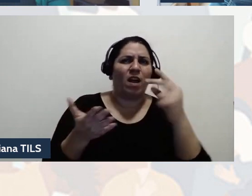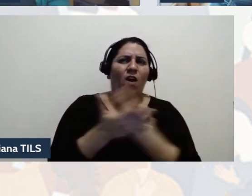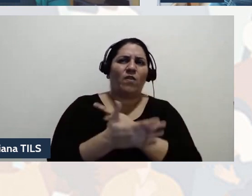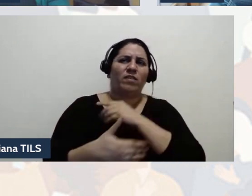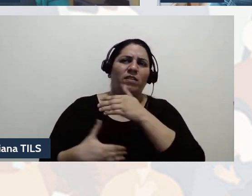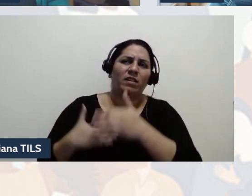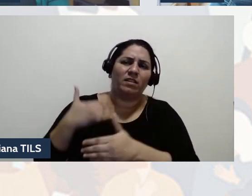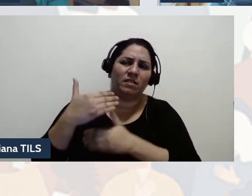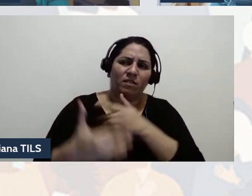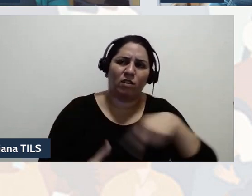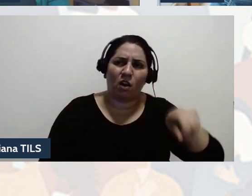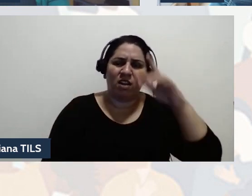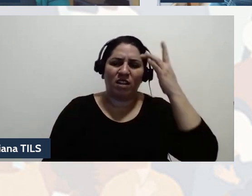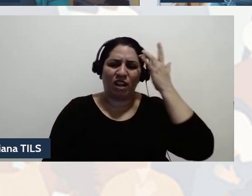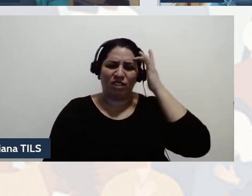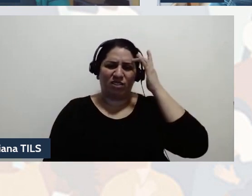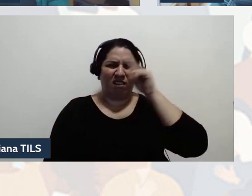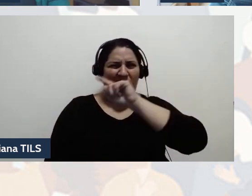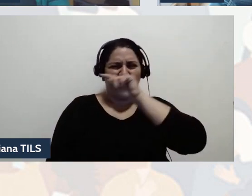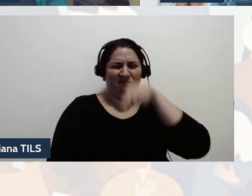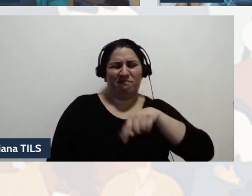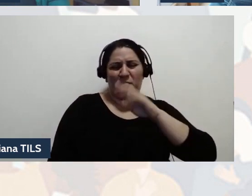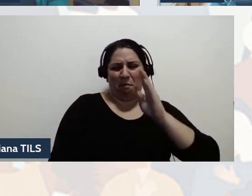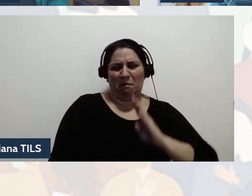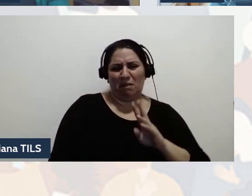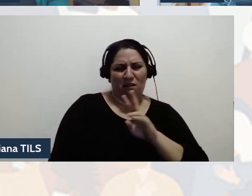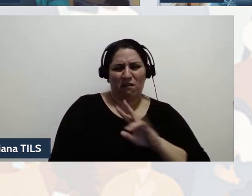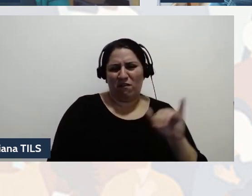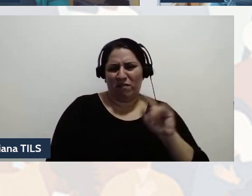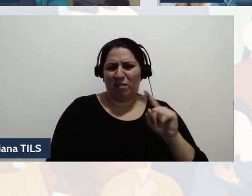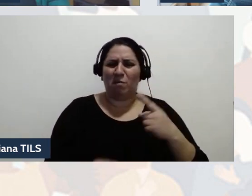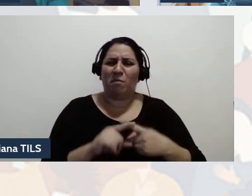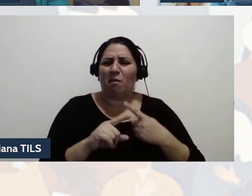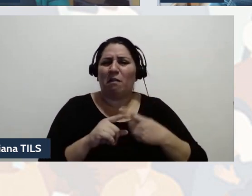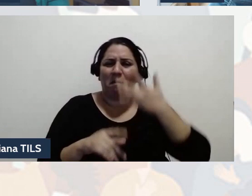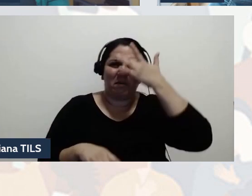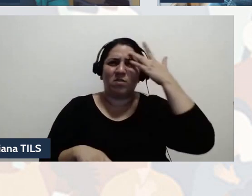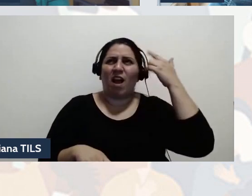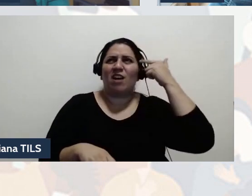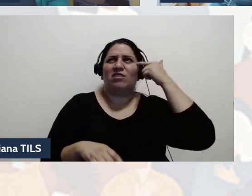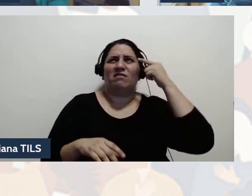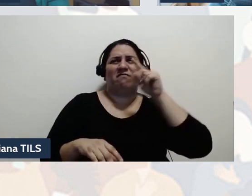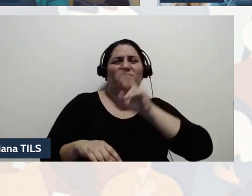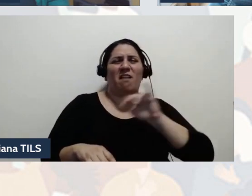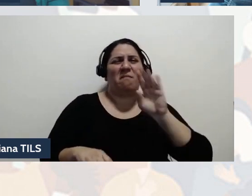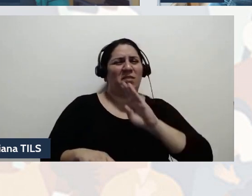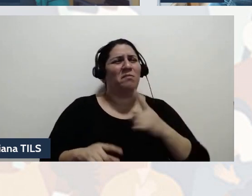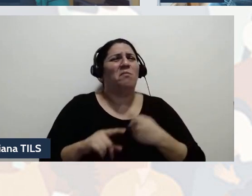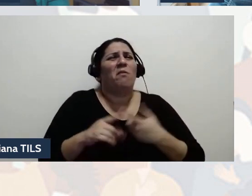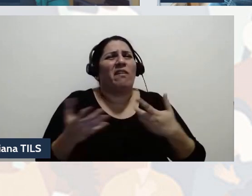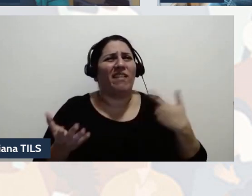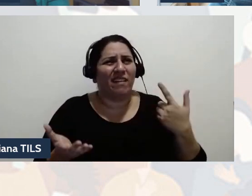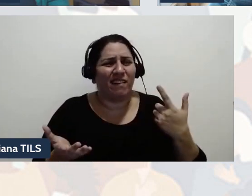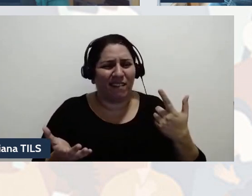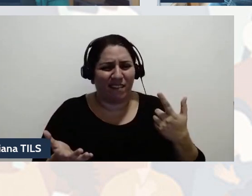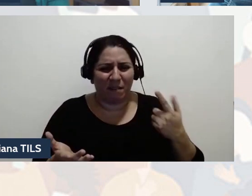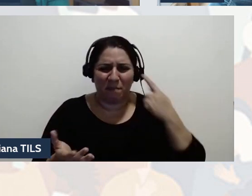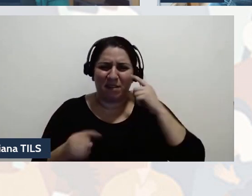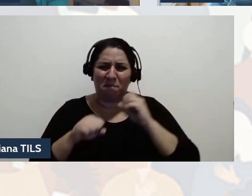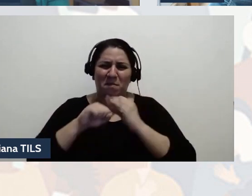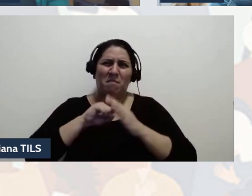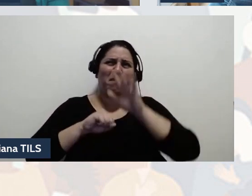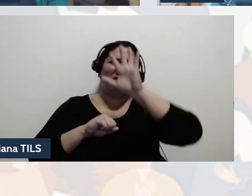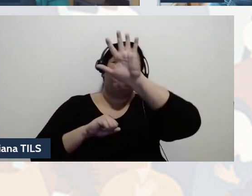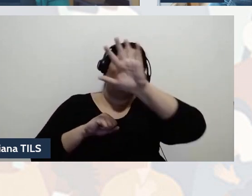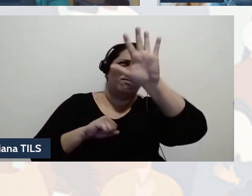mundo achava que não ia chegar ao Brasil, não sei por que a gente achou isso, né? Que a pandemia ia só ficar por